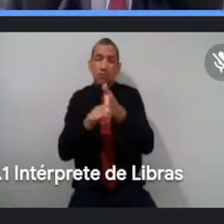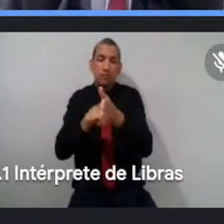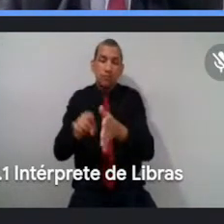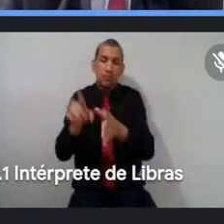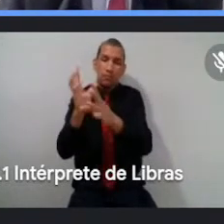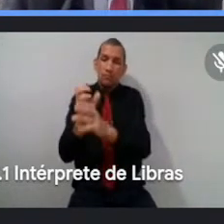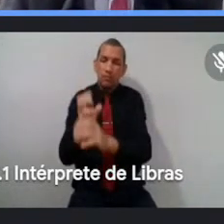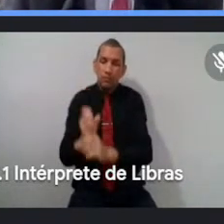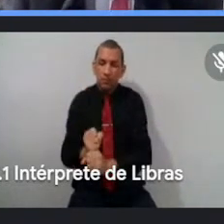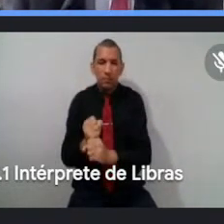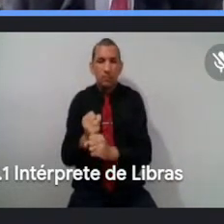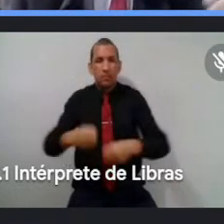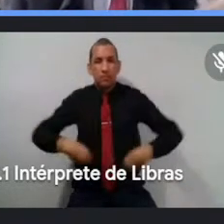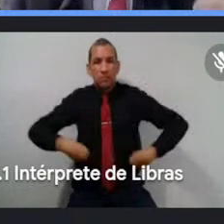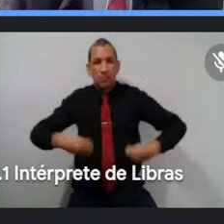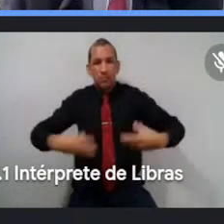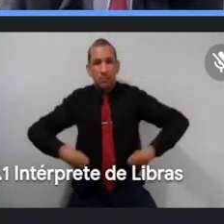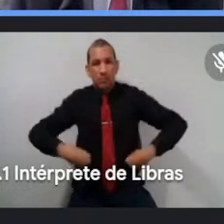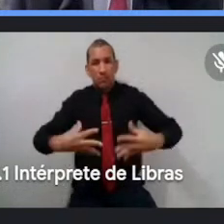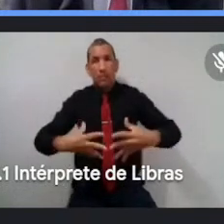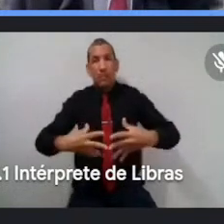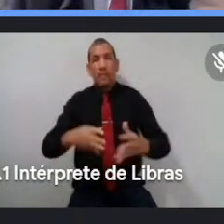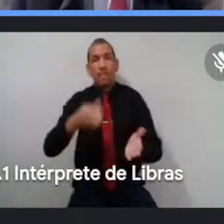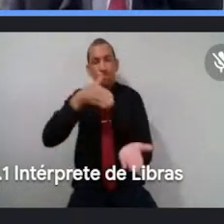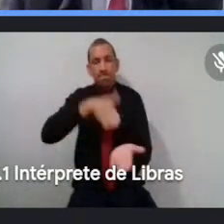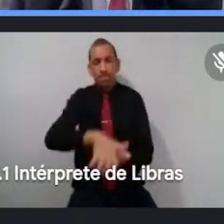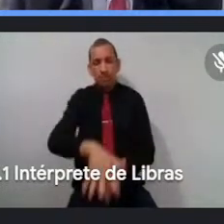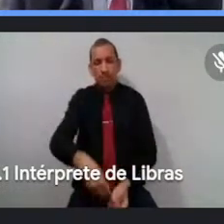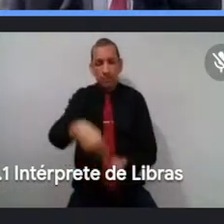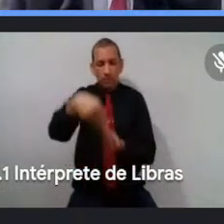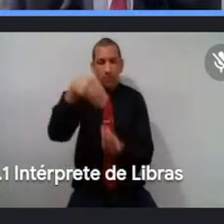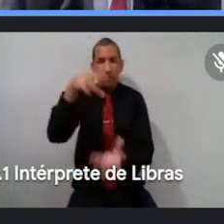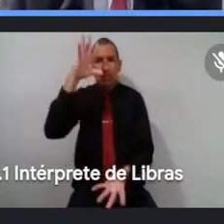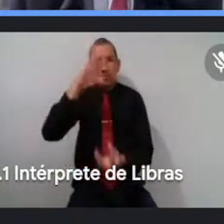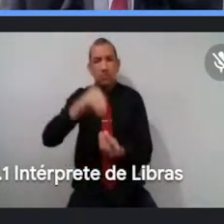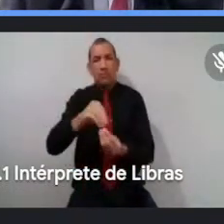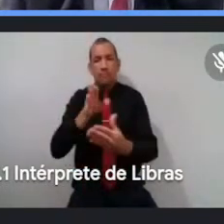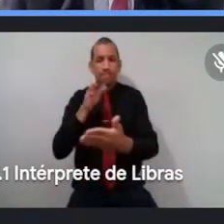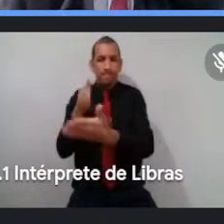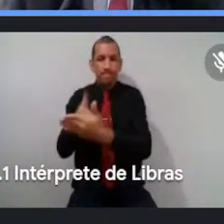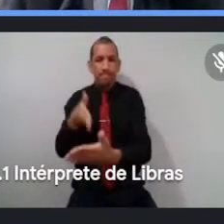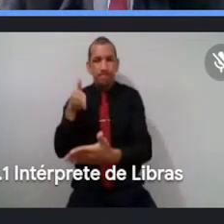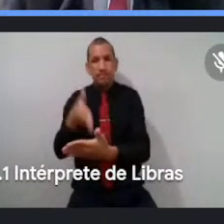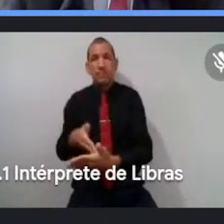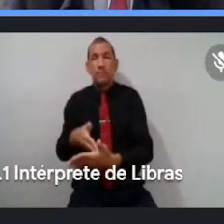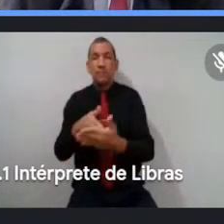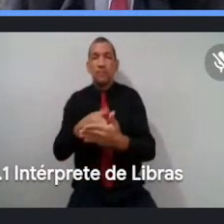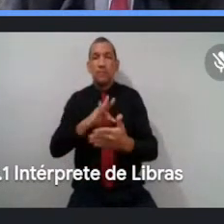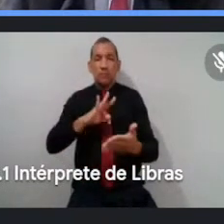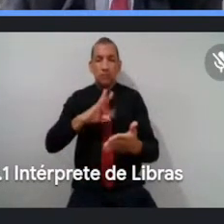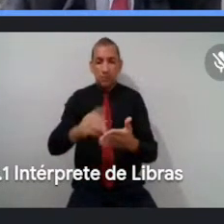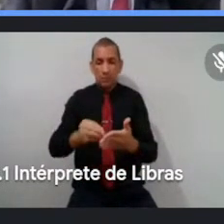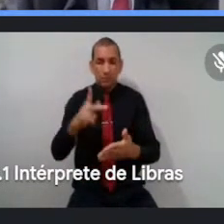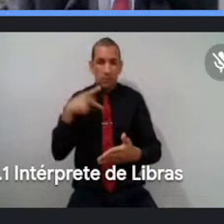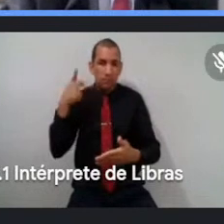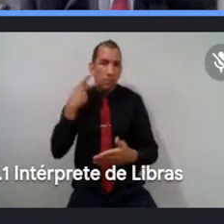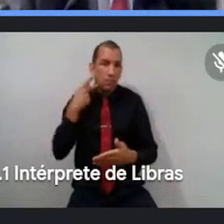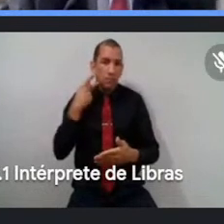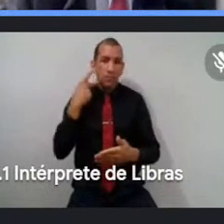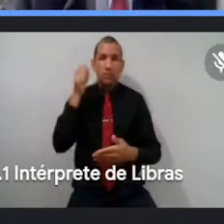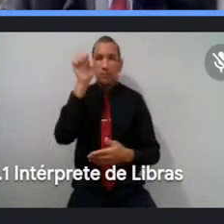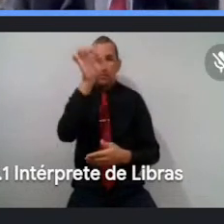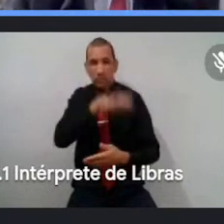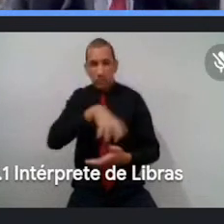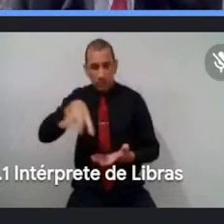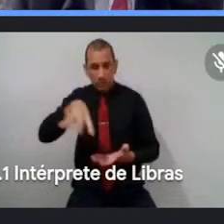dos gastos e portanto E aí gente o parecer conclusivo pelo indeferimento Toda A Procuradoria Regional